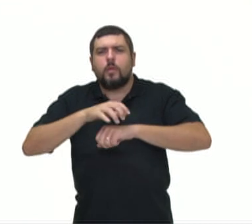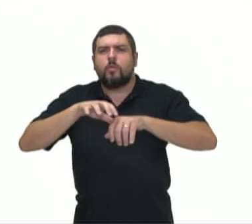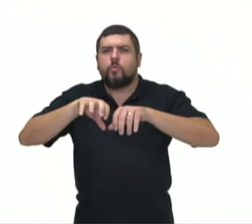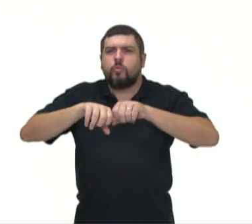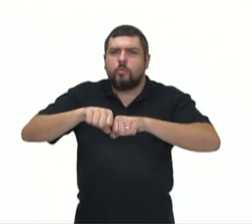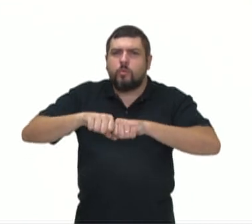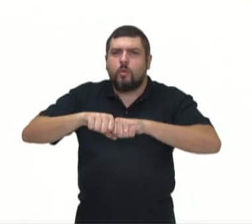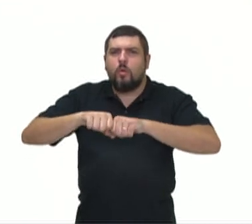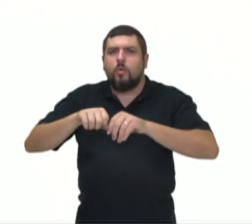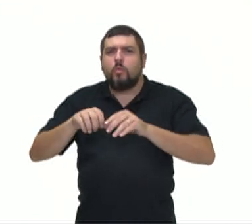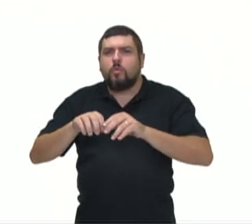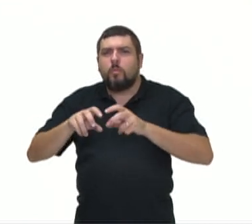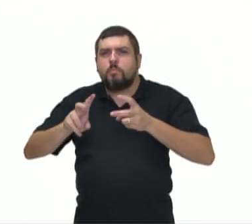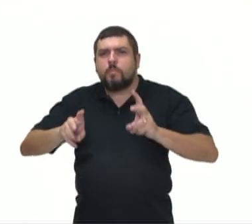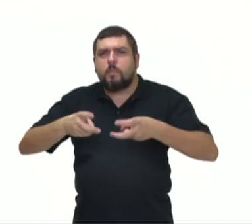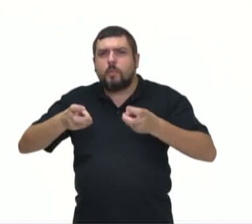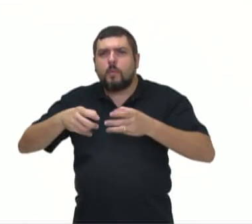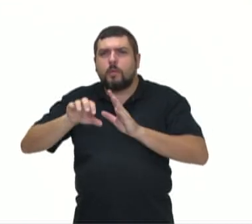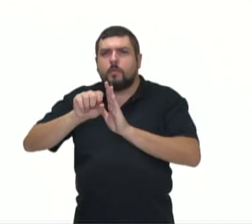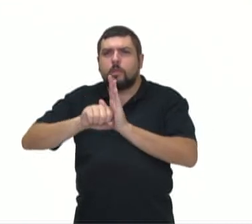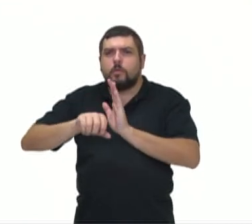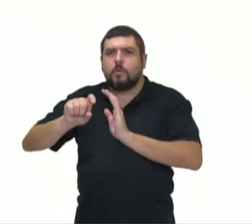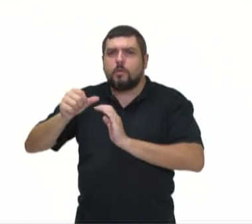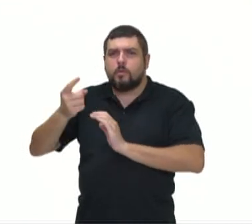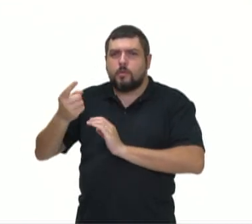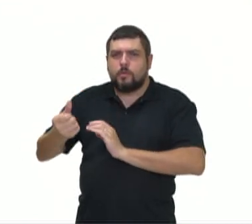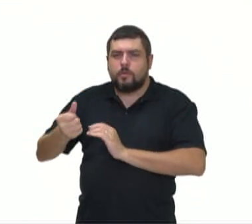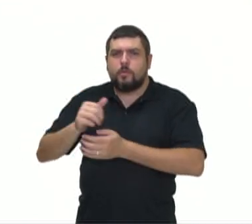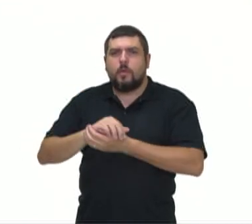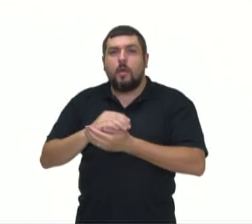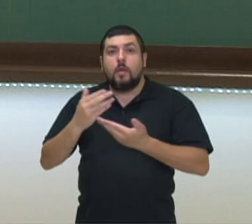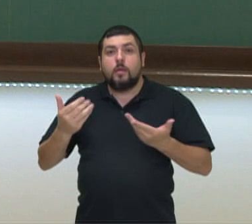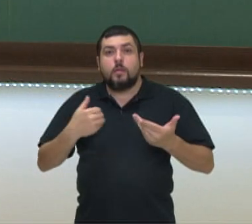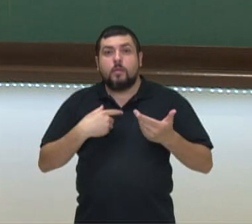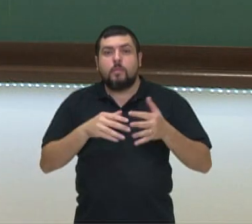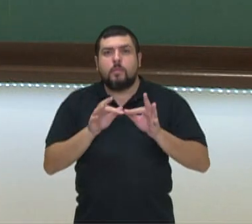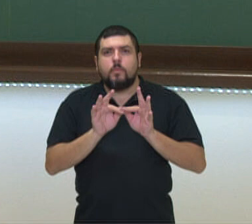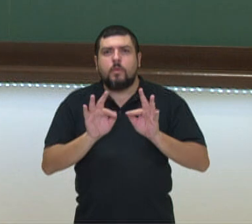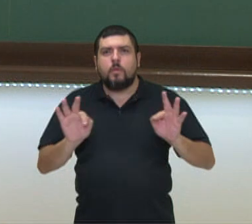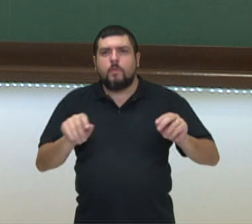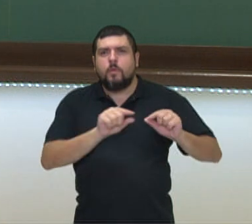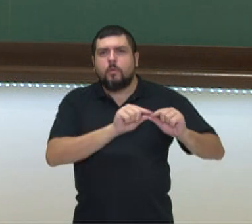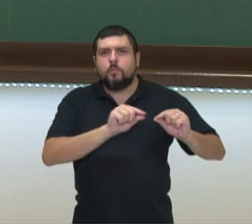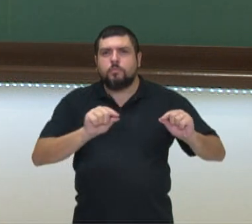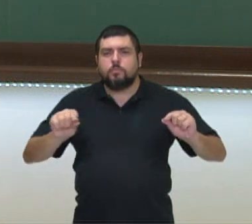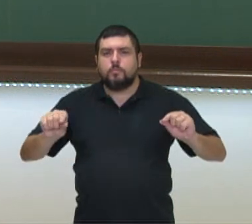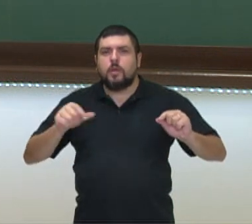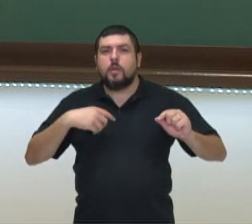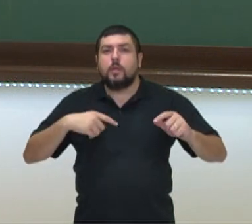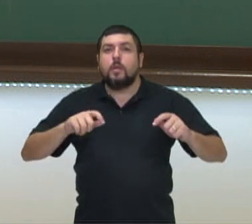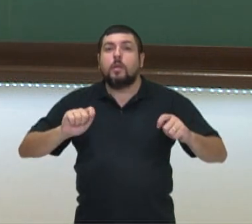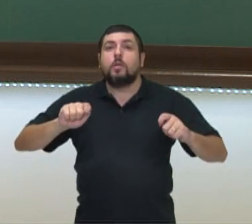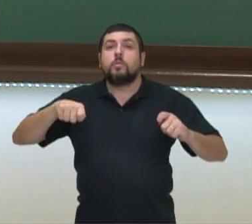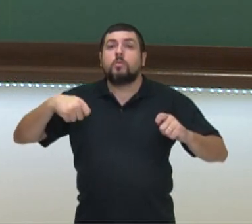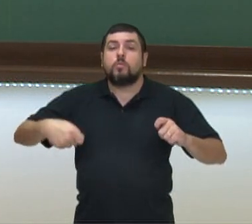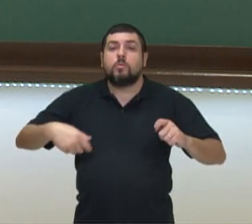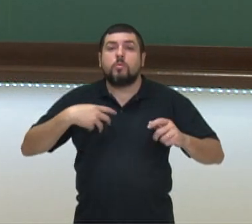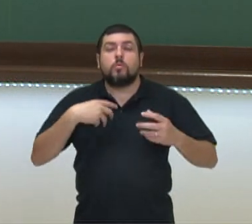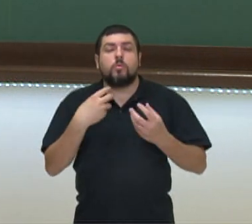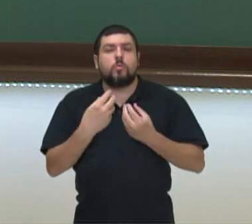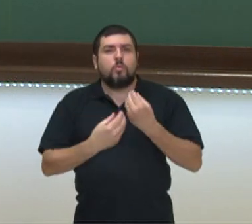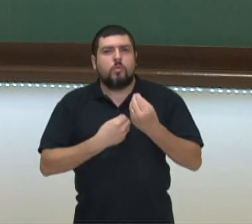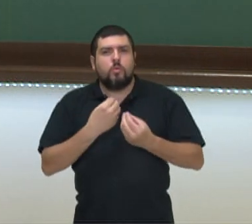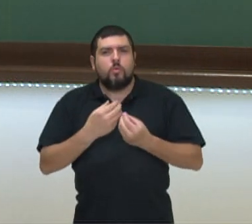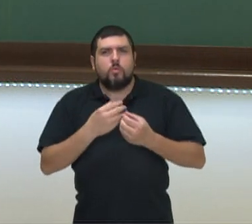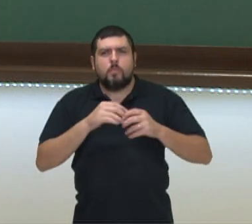e século XVI. E essas palavras devem então aparecer no nosso parágrafo, na nossa frase, sobre a colonização